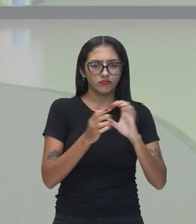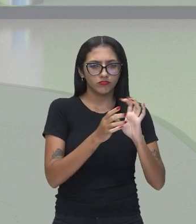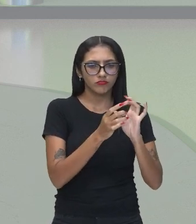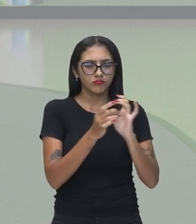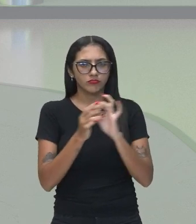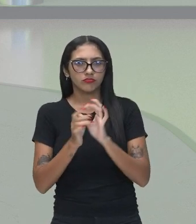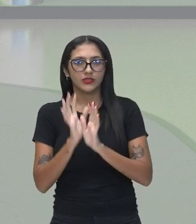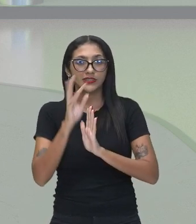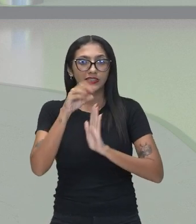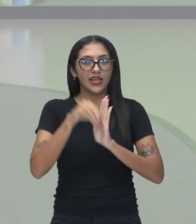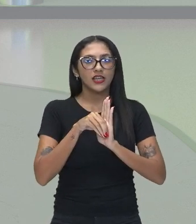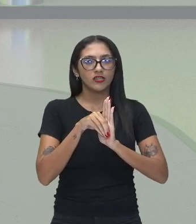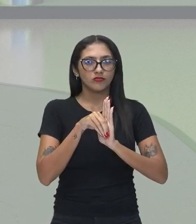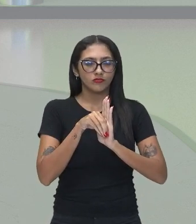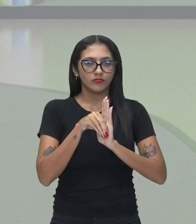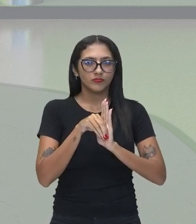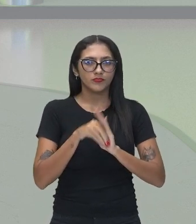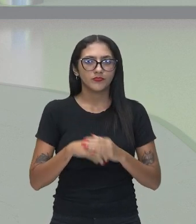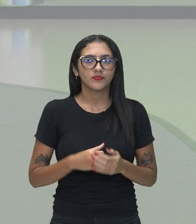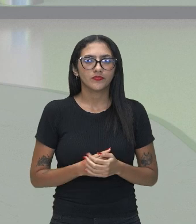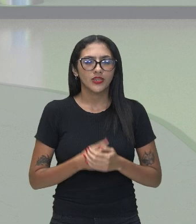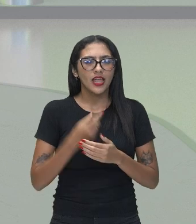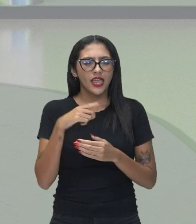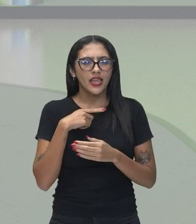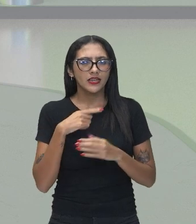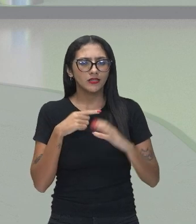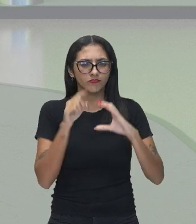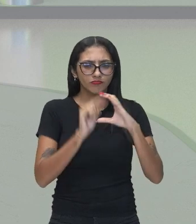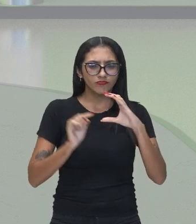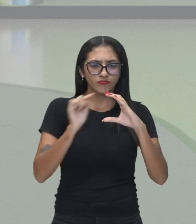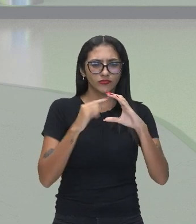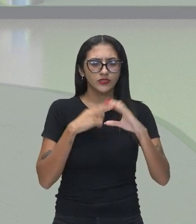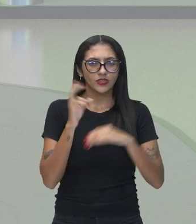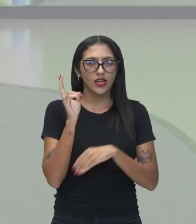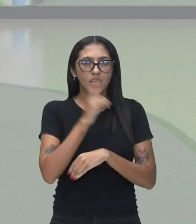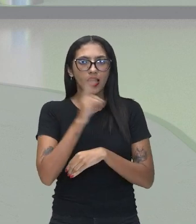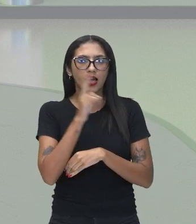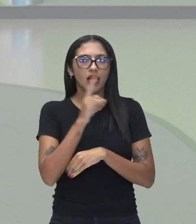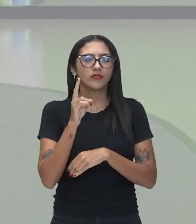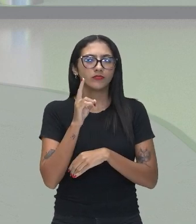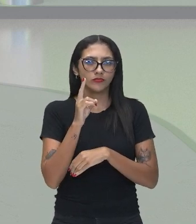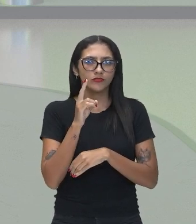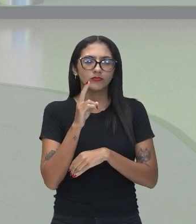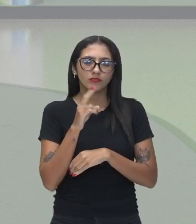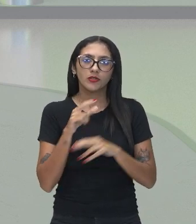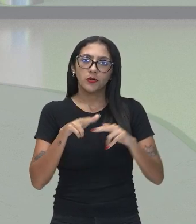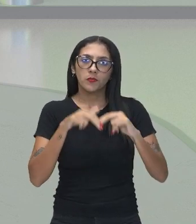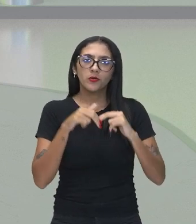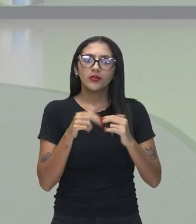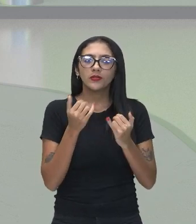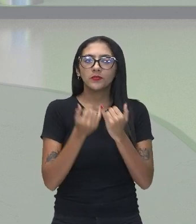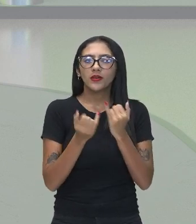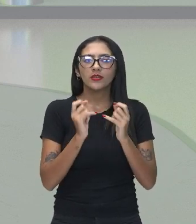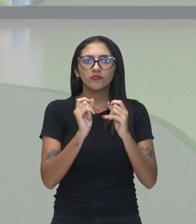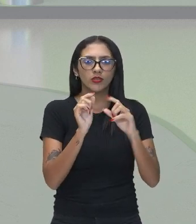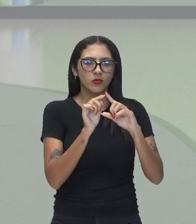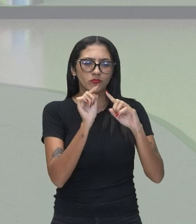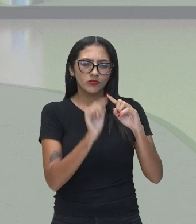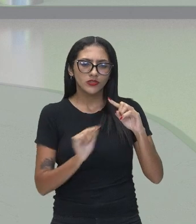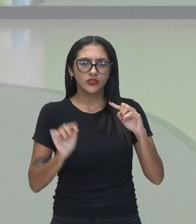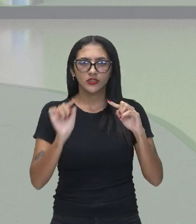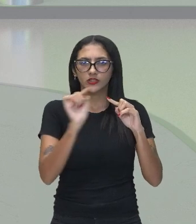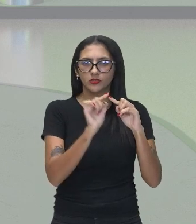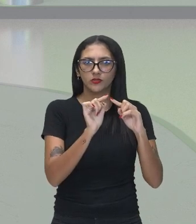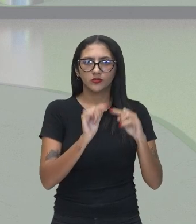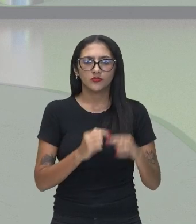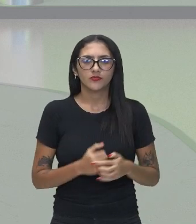dentro do núcleo. E aí eles giram tão rapidamente que parece que tem um círculo aqui no meio, certo? Então, se a